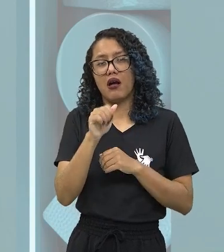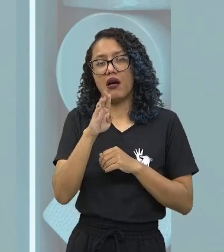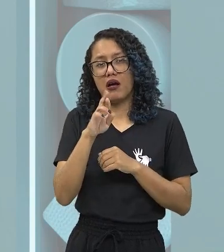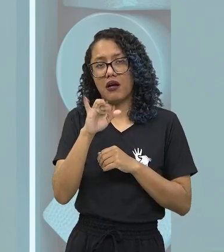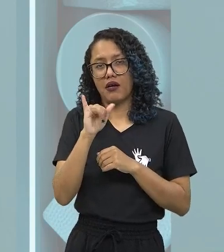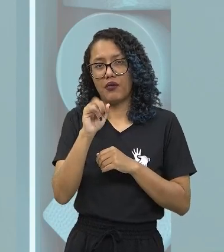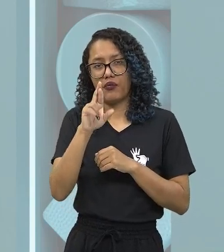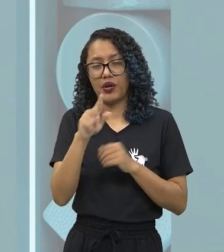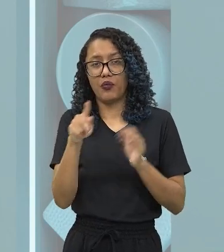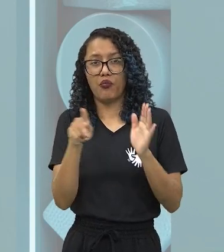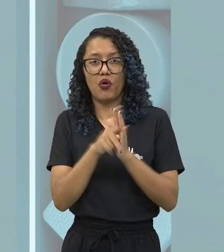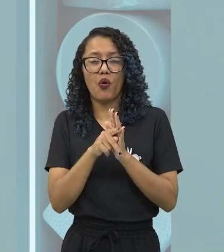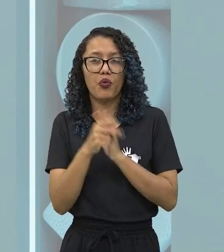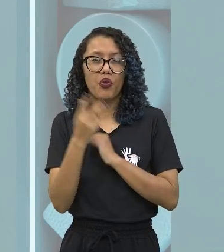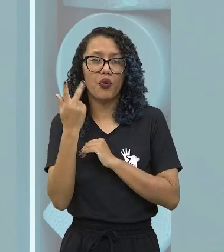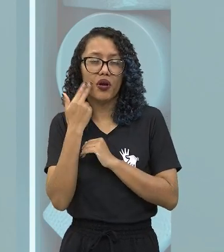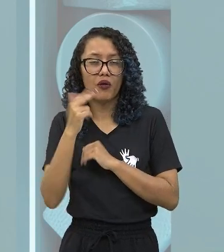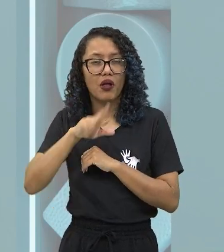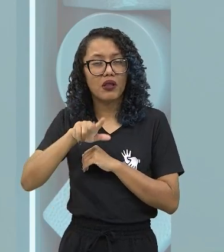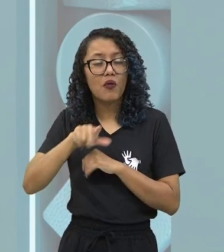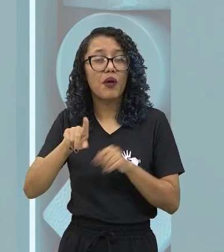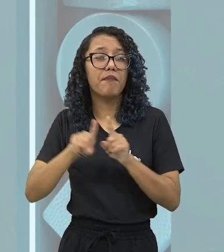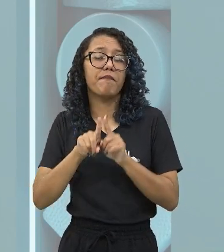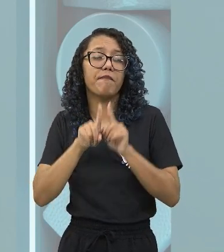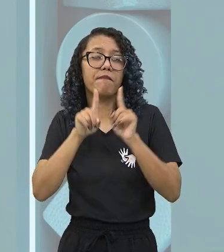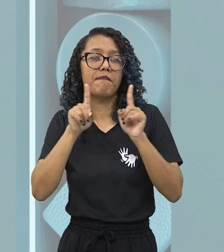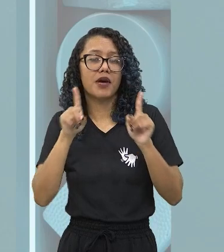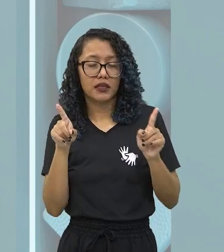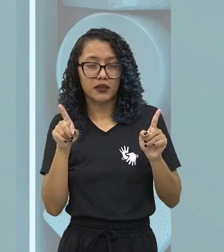irregular, mas o